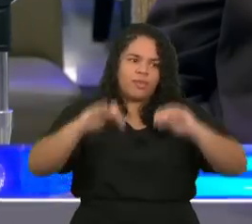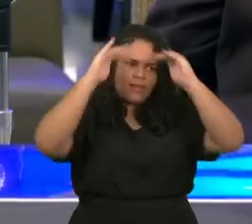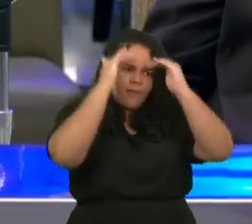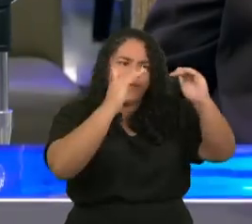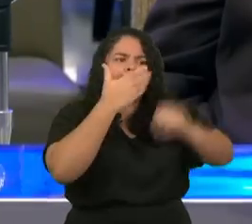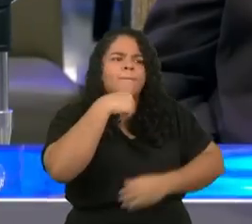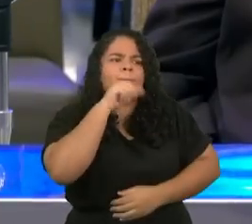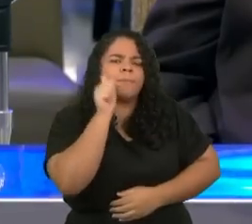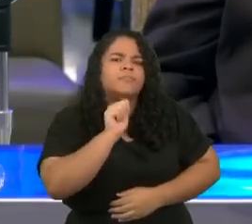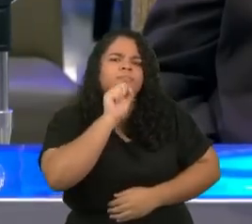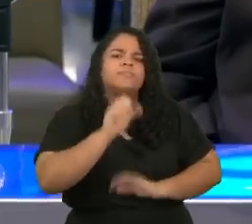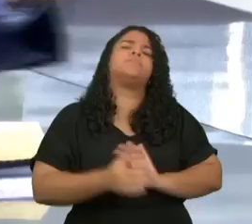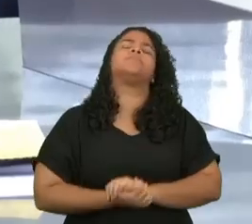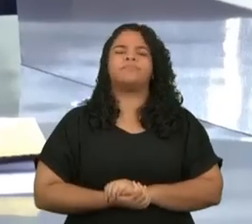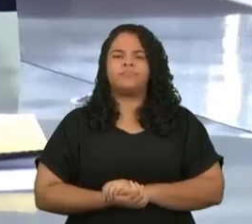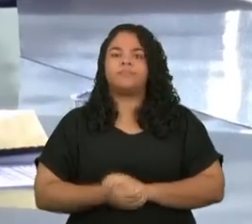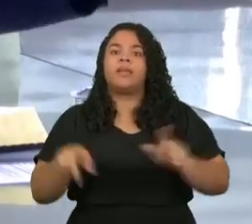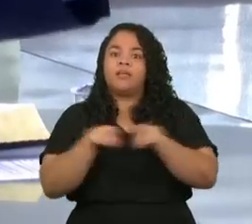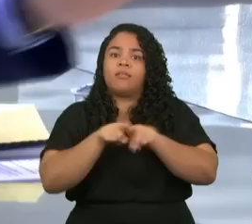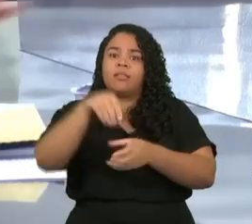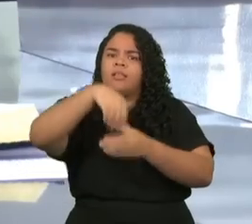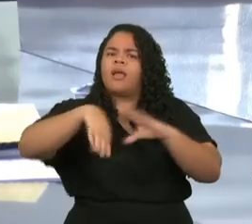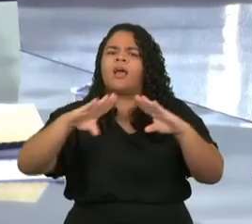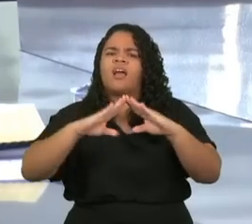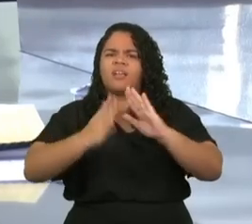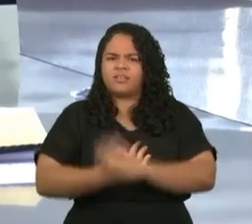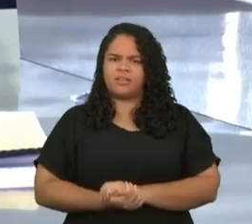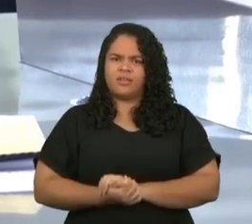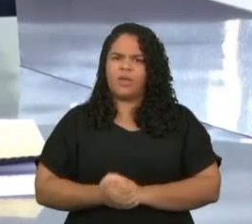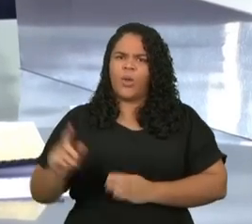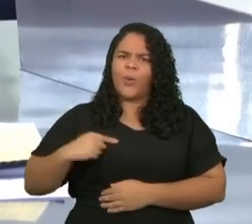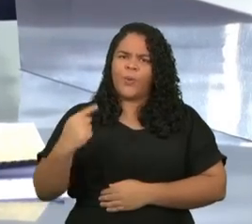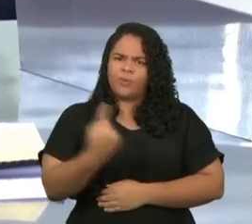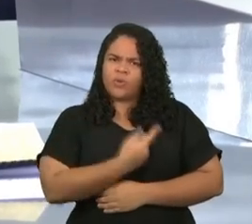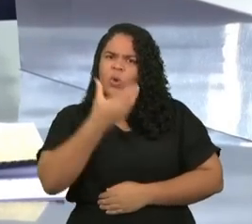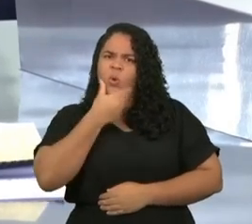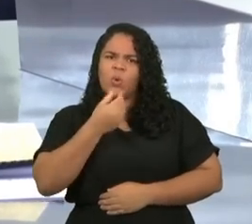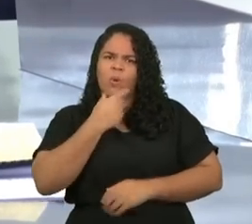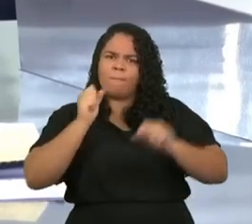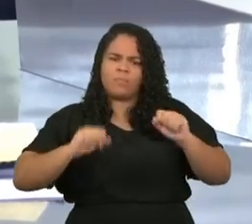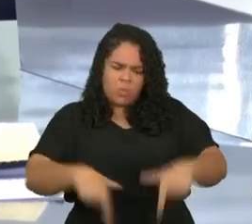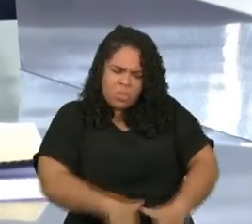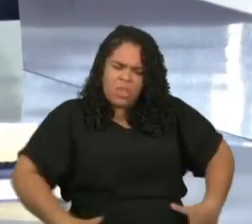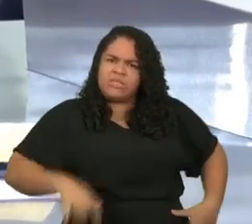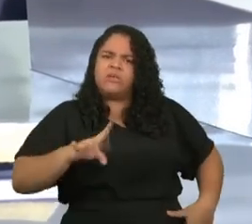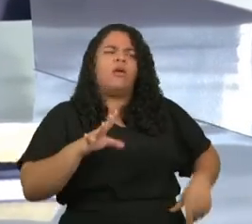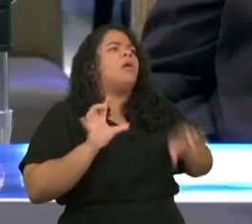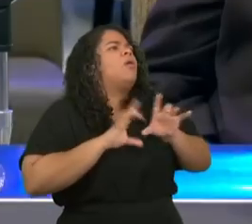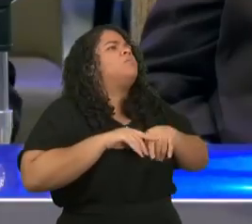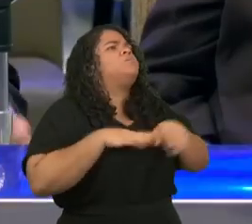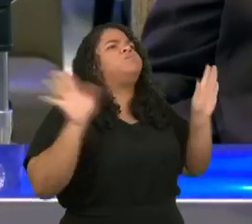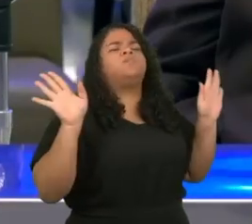sunga na frente das nossas irmãs abrindo as pernas e meu pai dizia tenha vergonha suas irmãs estão tudo aí